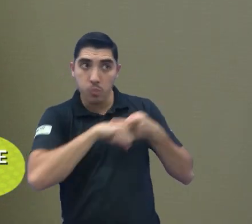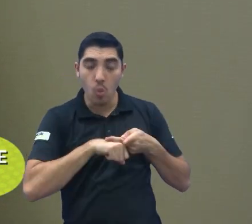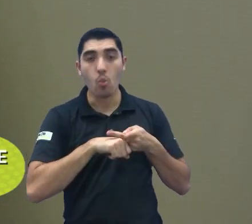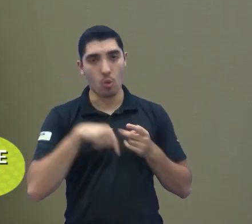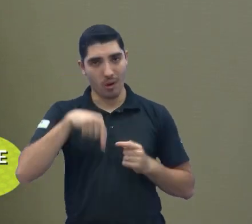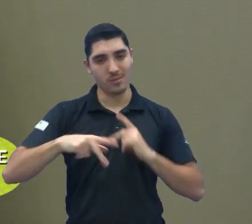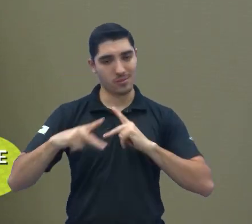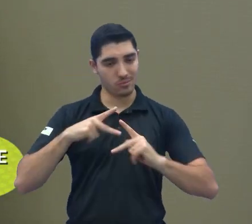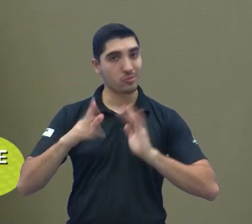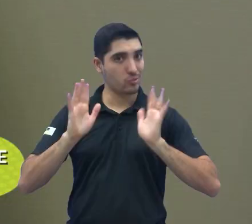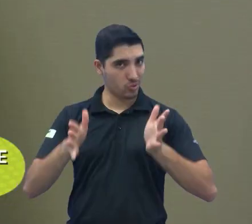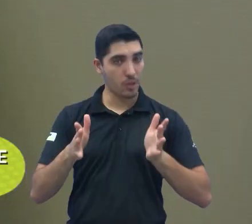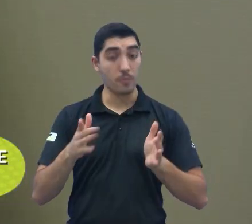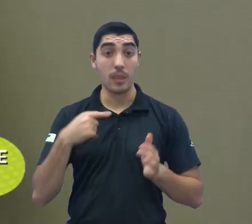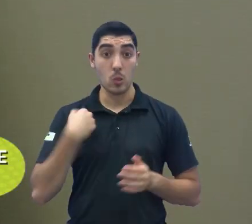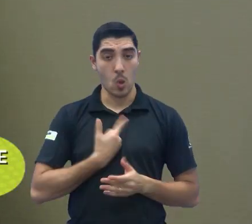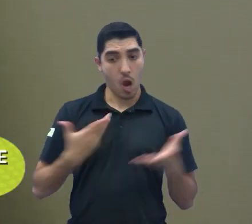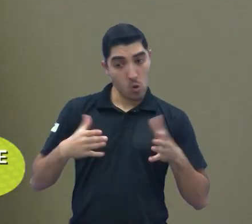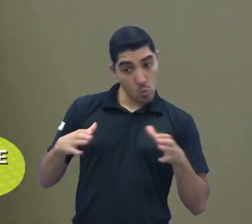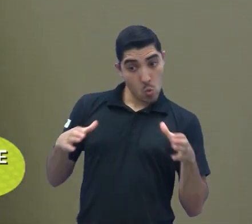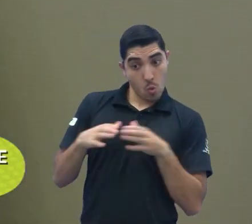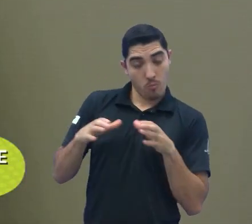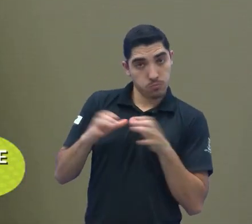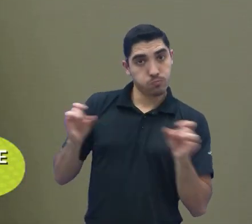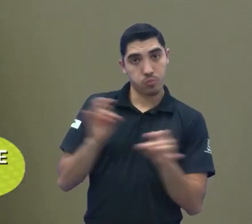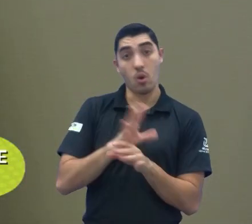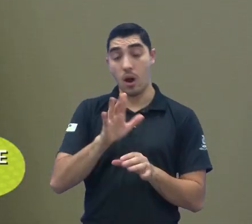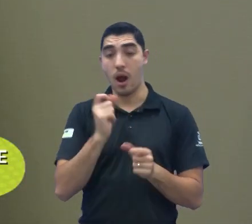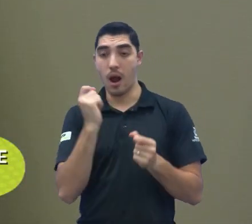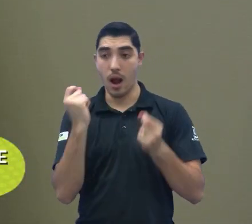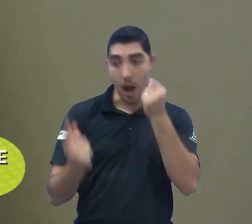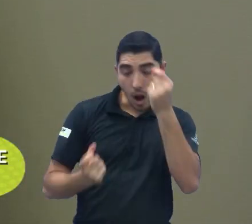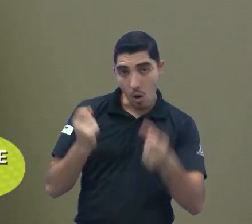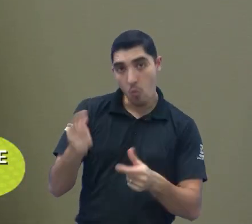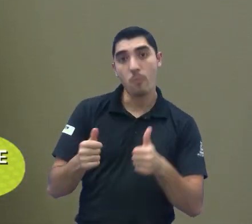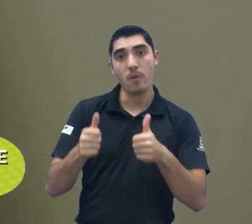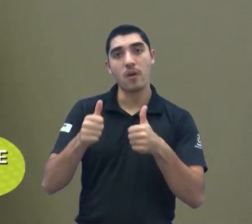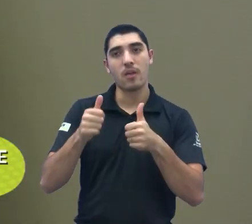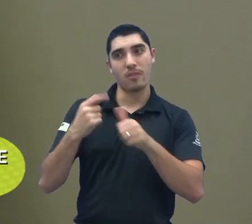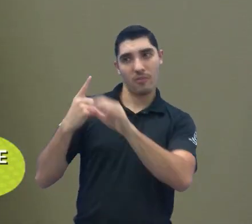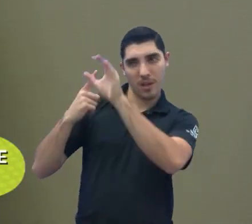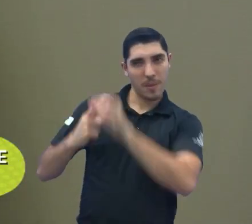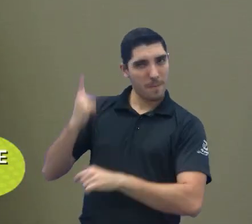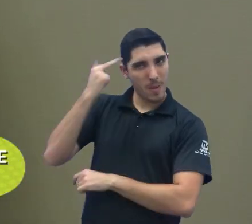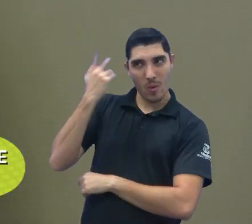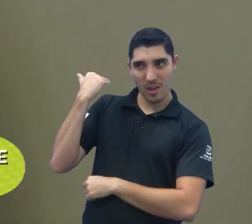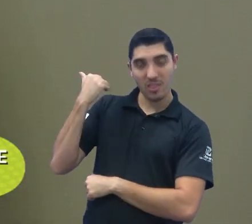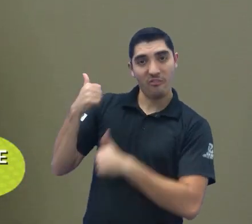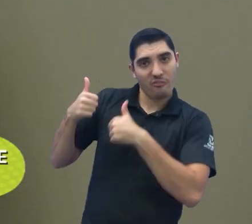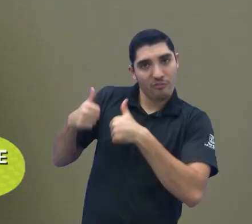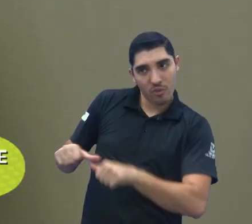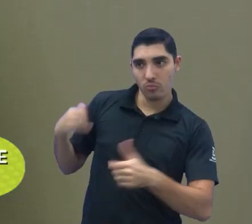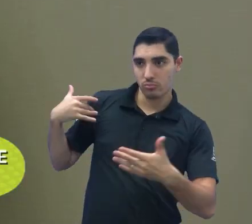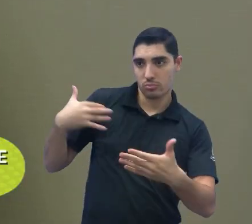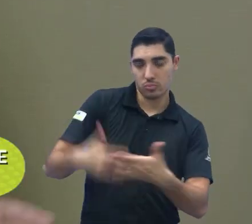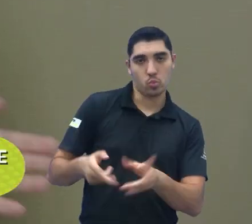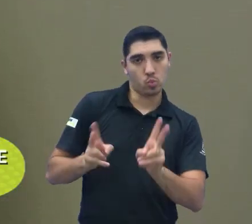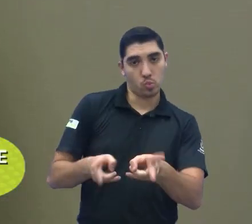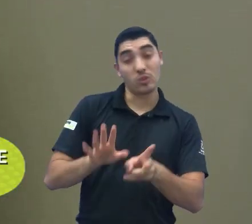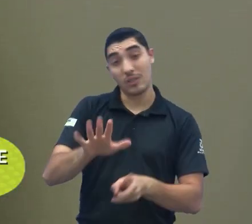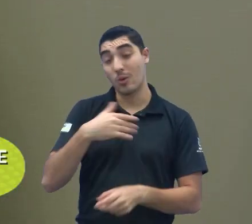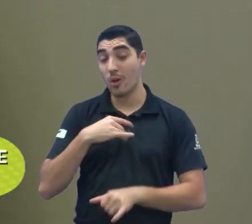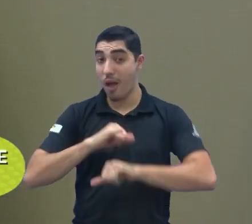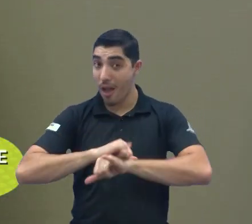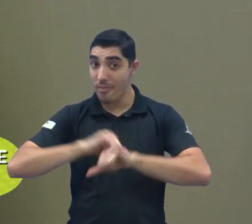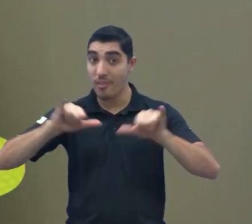bem competitiva. Algumas também renovadas do Paulista. Então, assim, o spoiler que eu posso dar é que nós temos já